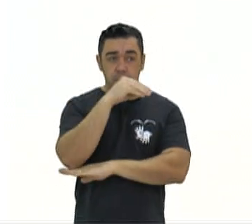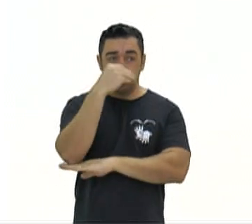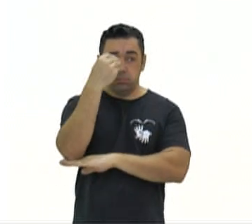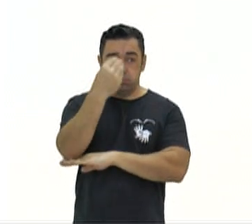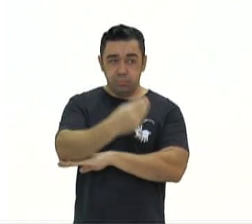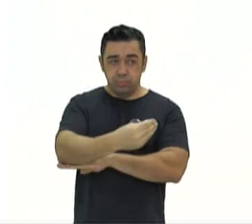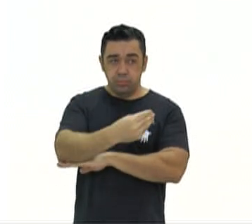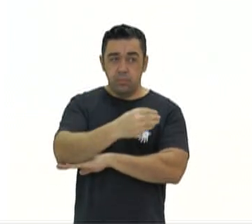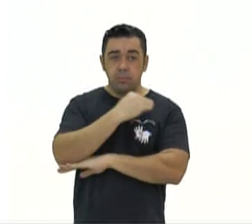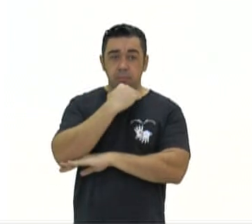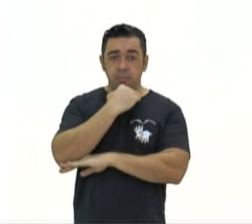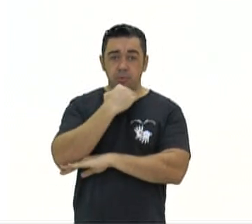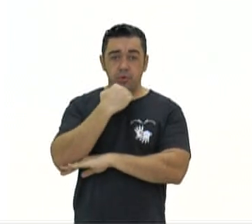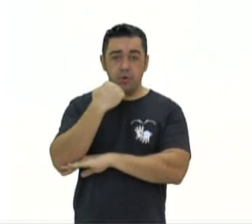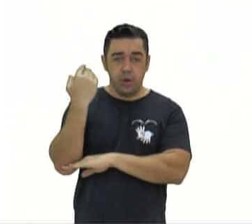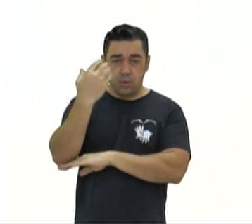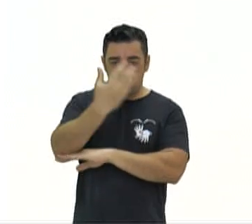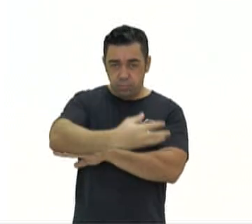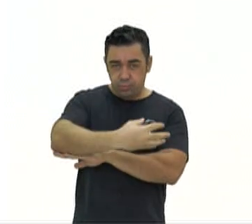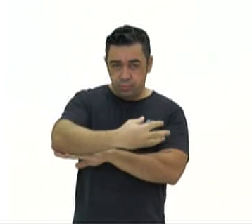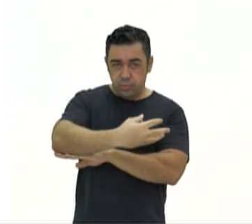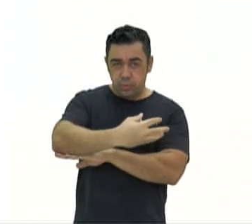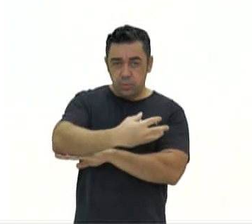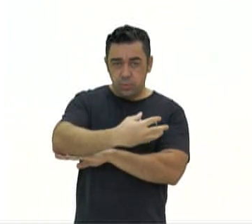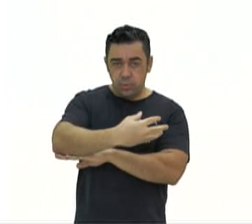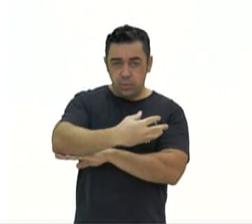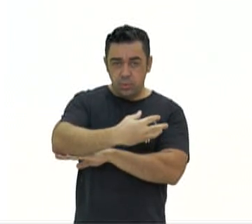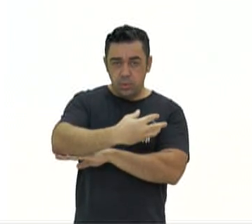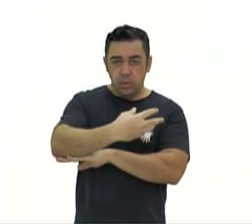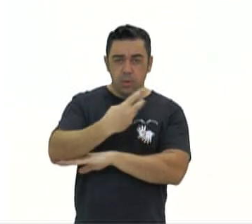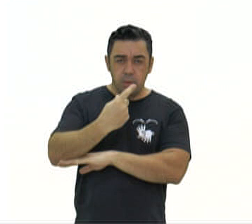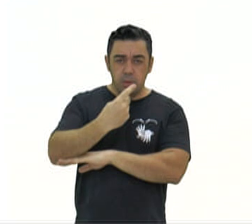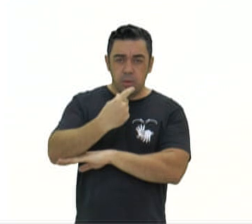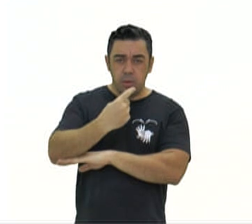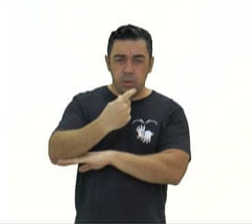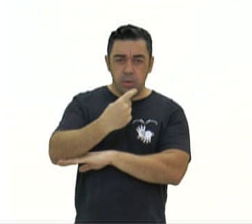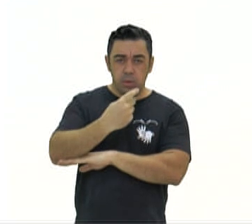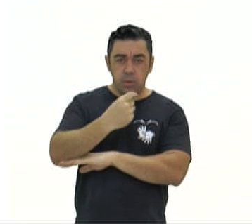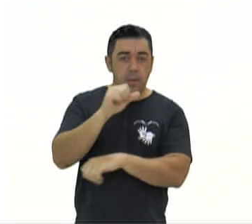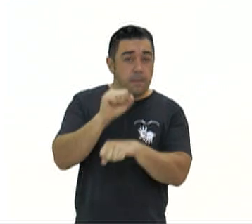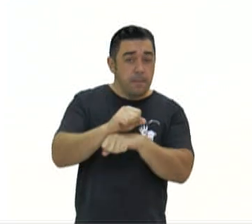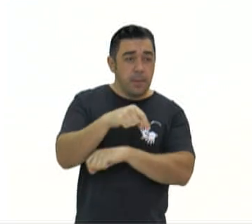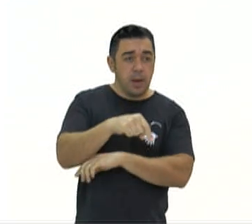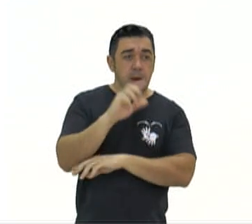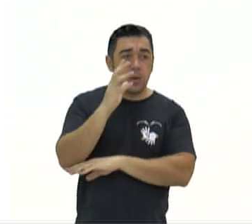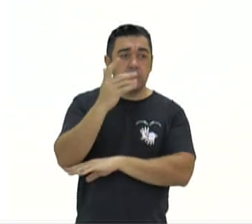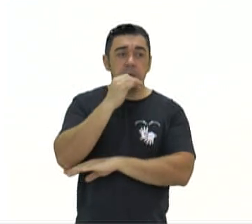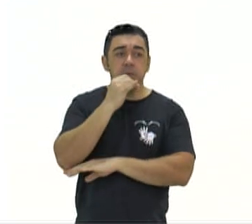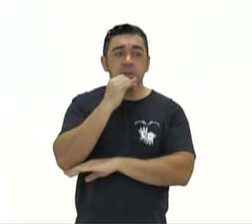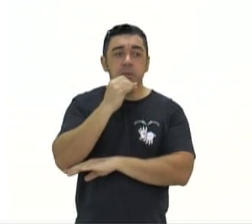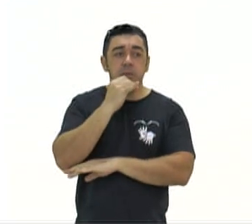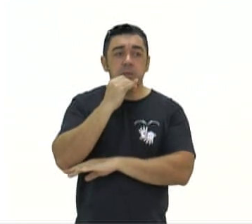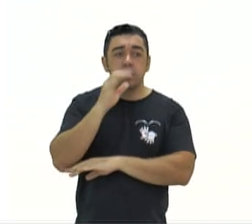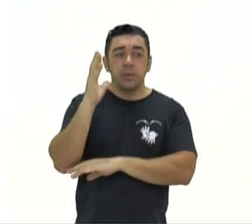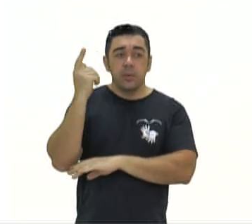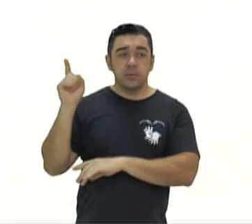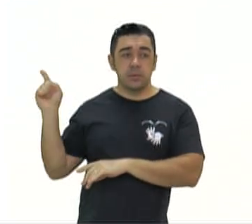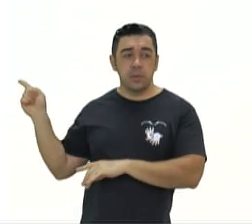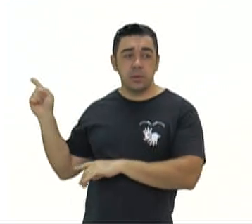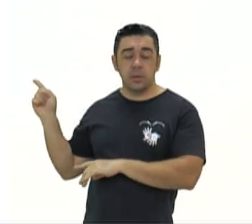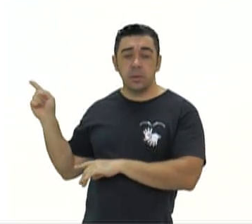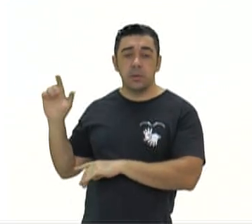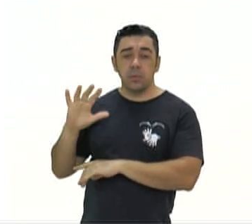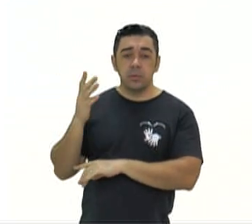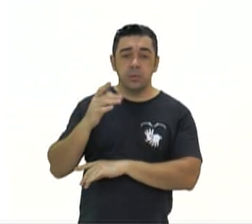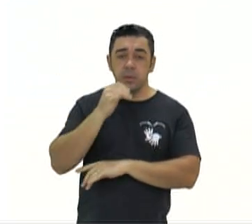e logo na sequência tem que acontecer alguma coisa que pare a decomposição do corpo do animal, no caso, né? Então aqui, por exemplo,